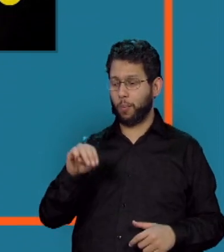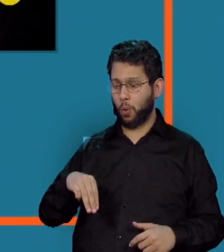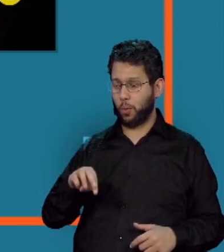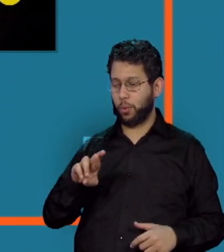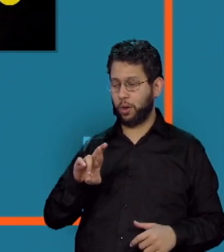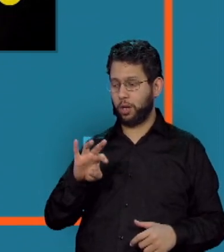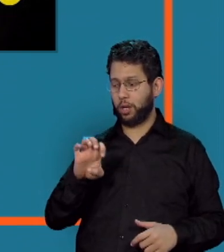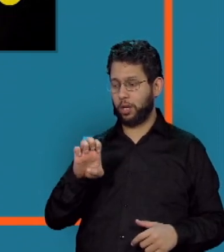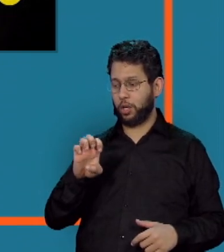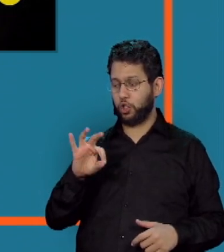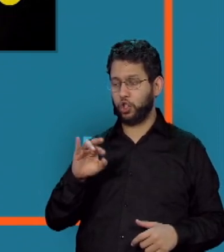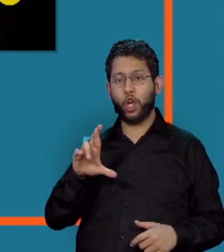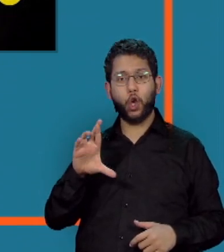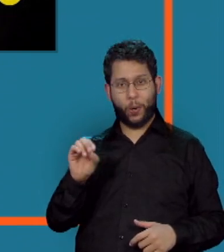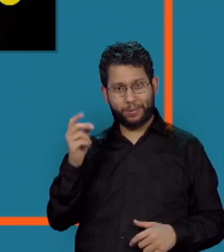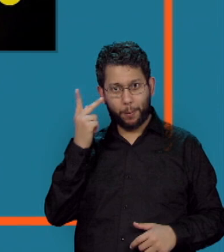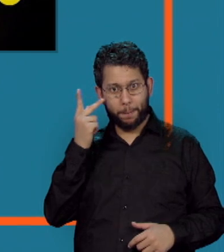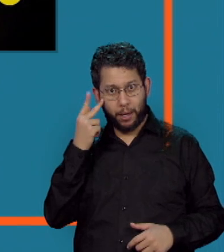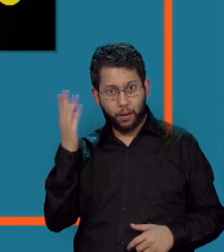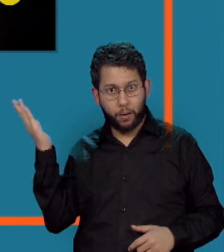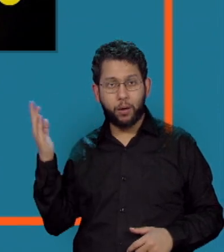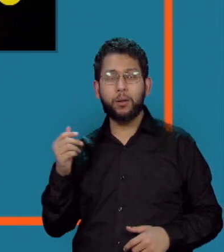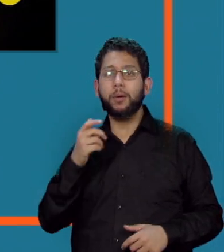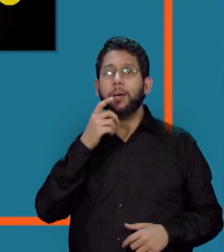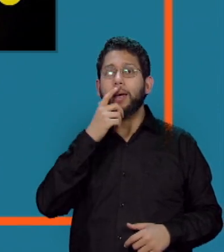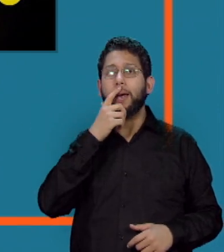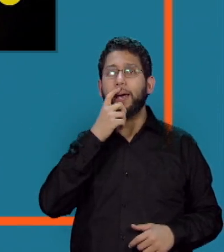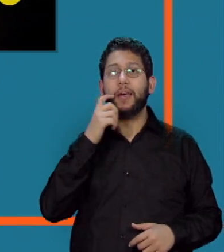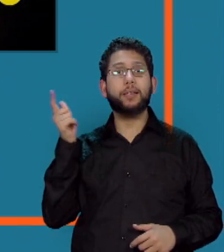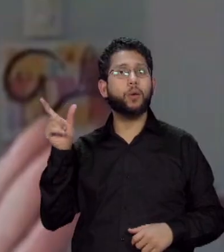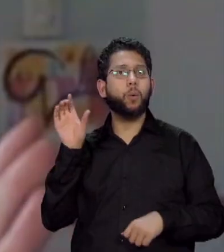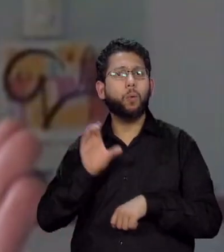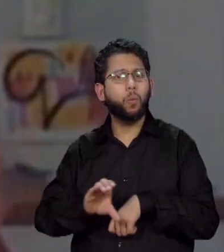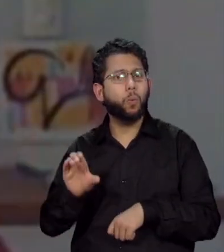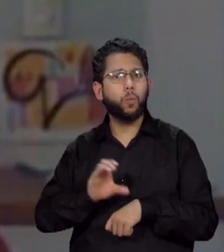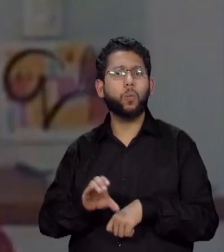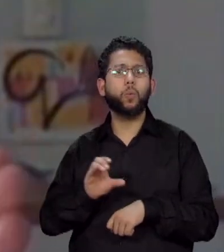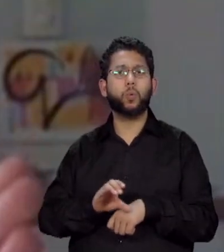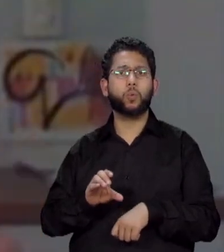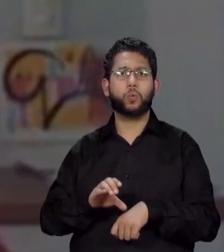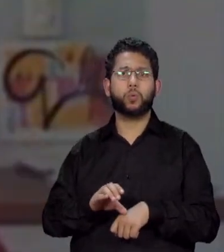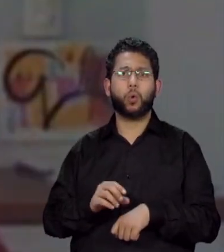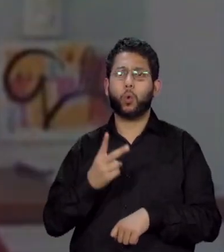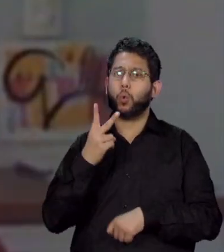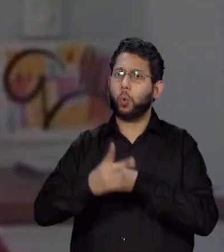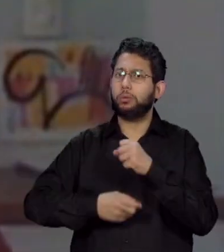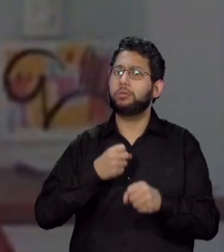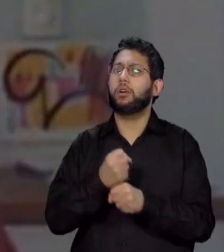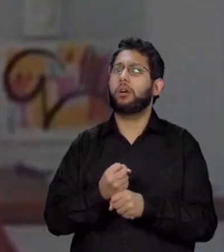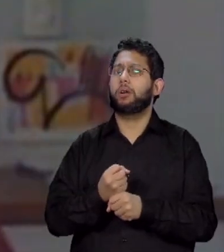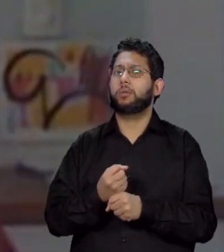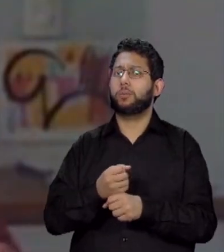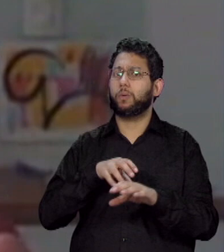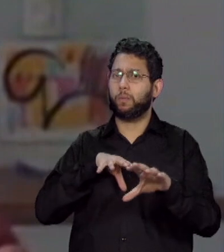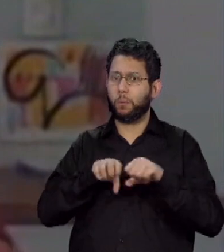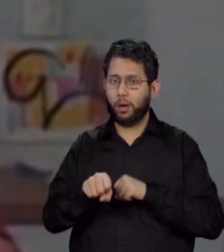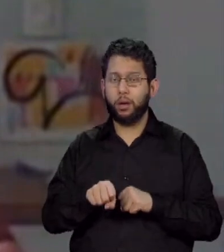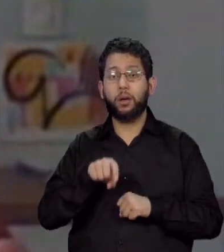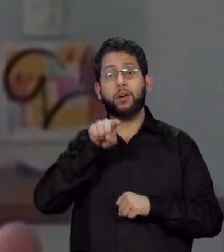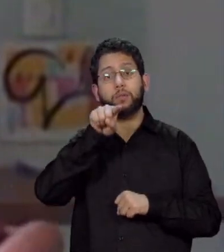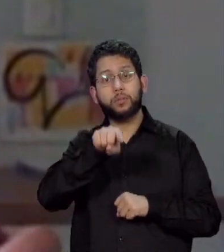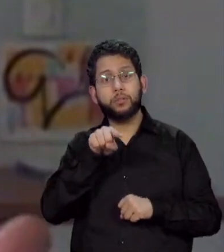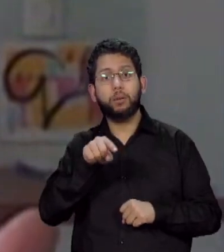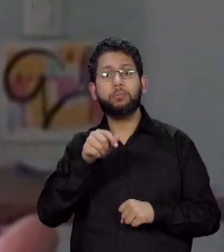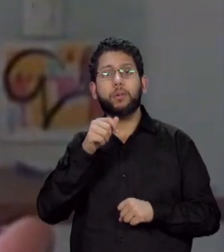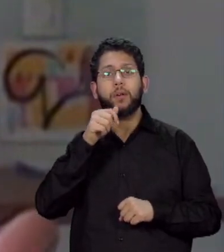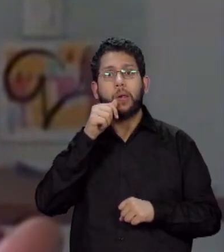da cidade. É um curso longo, é um curso de quase 2 anos, em que você passa também